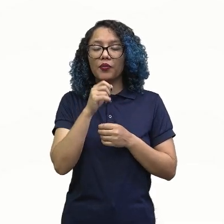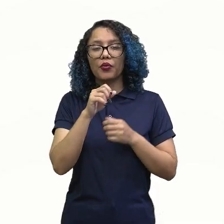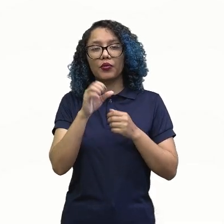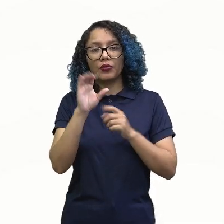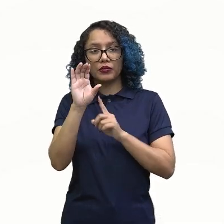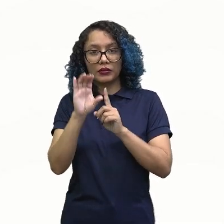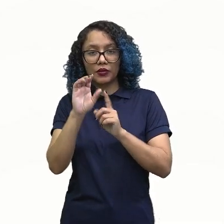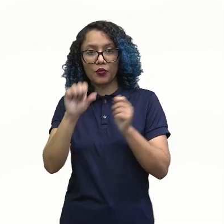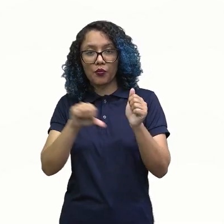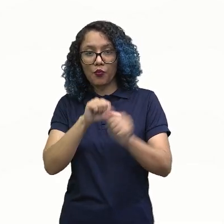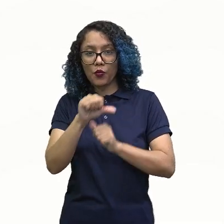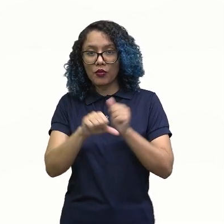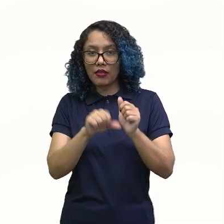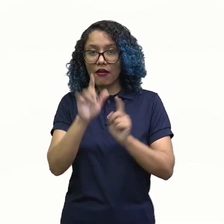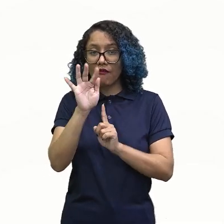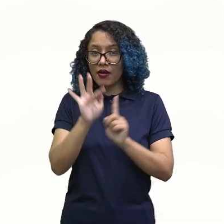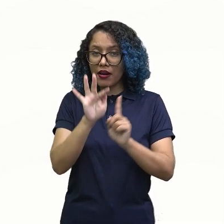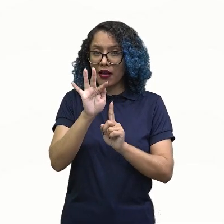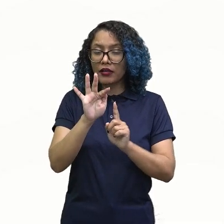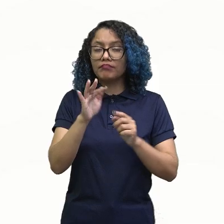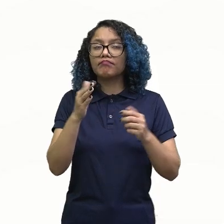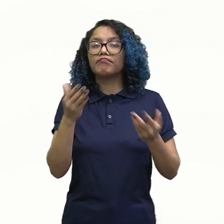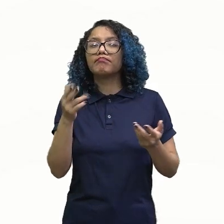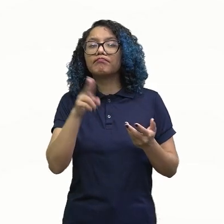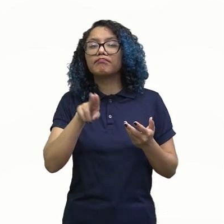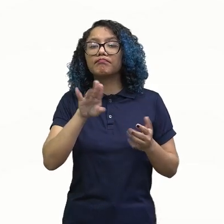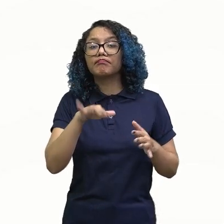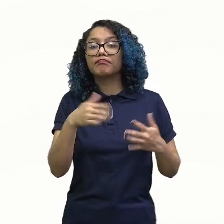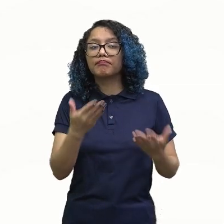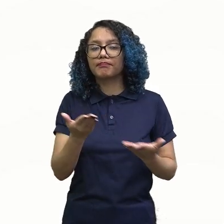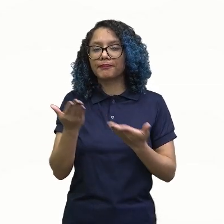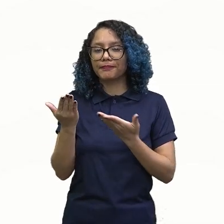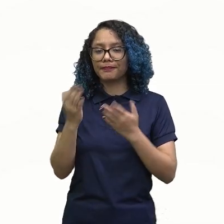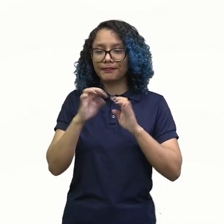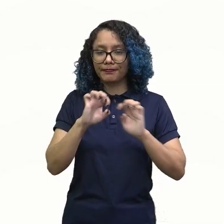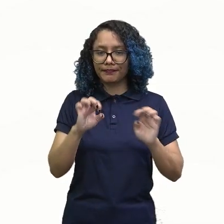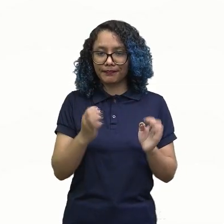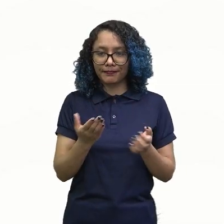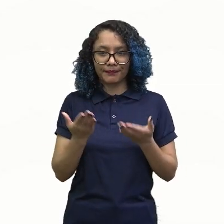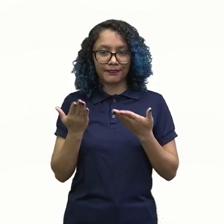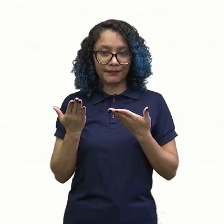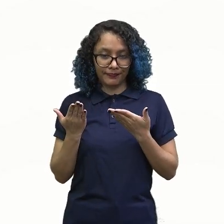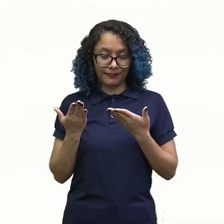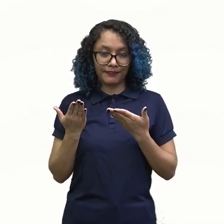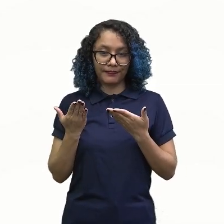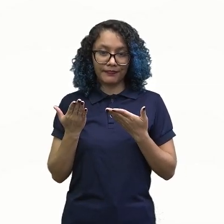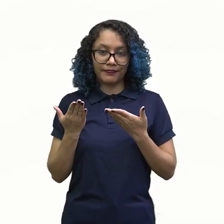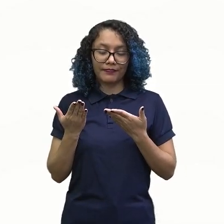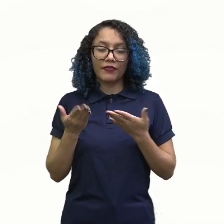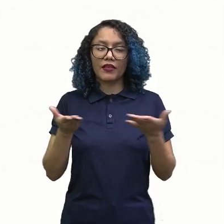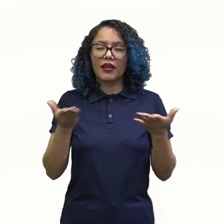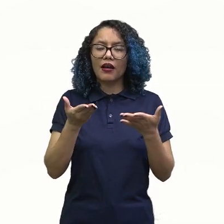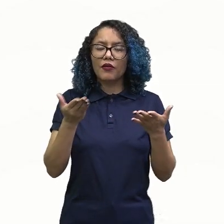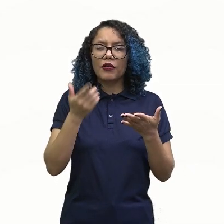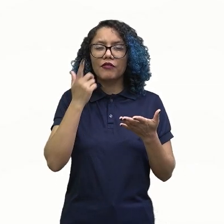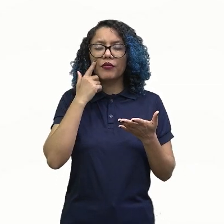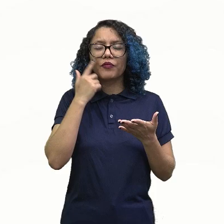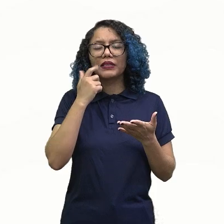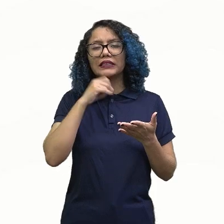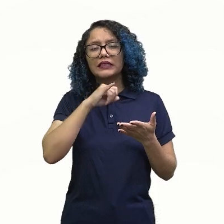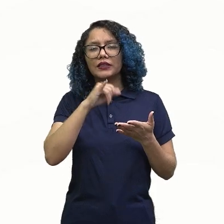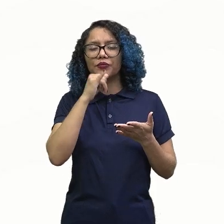Celsius para Fahrenheit, utiliza-se esta equação. E agora, professora, se eu